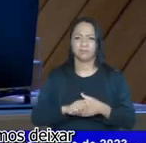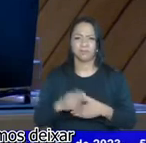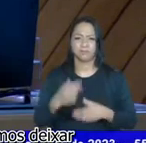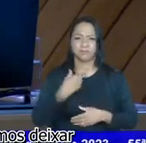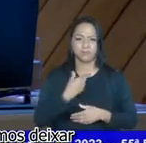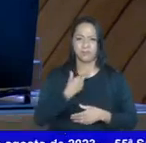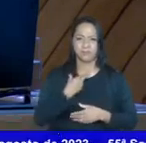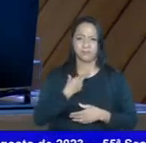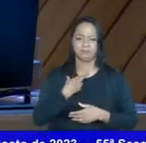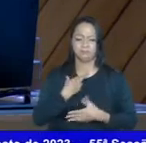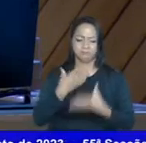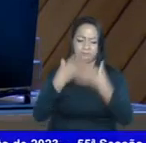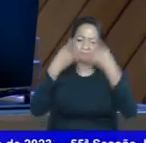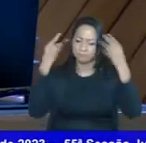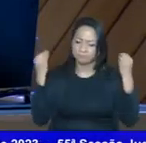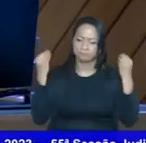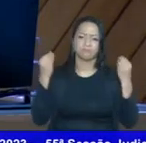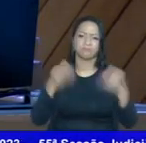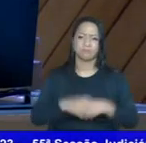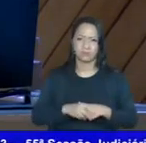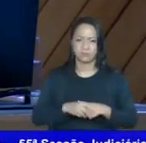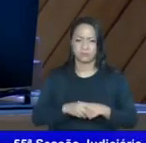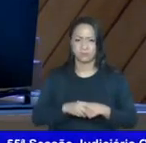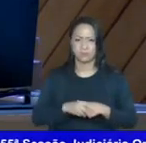não podemos deixar.